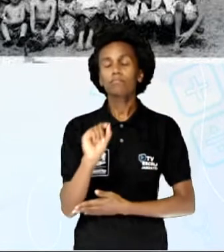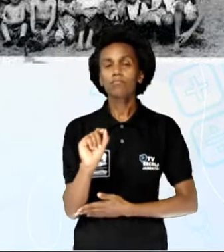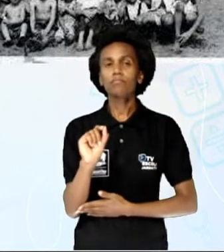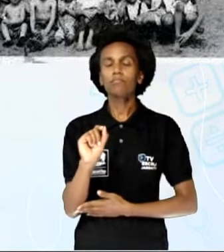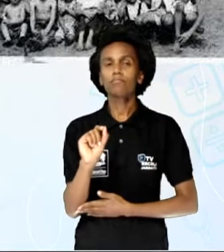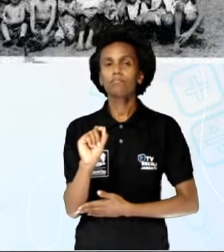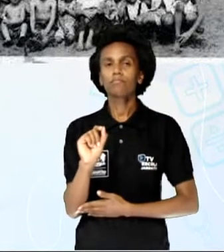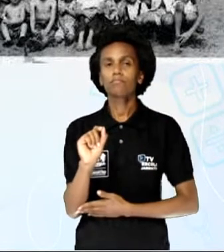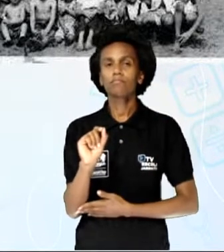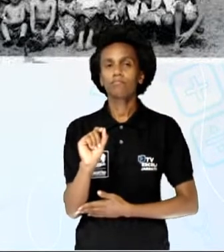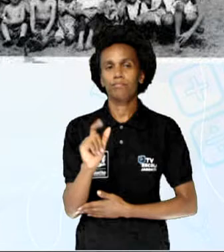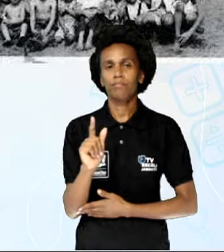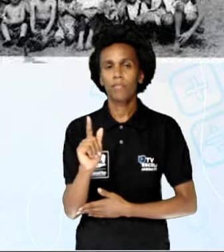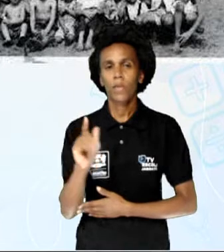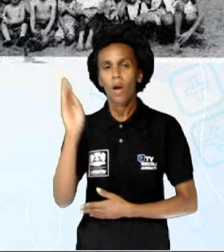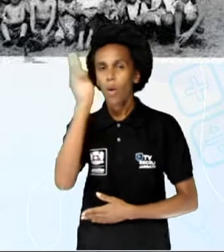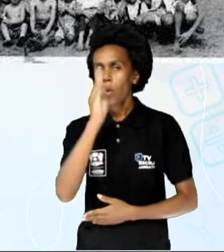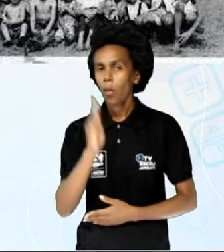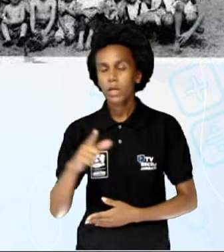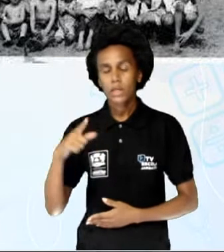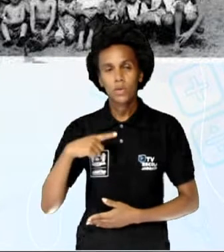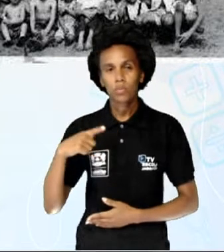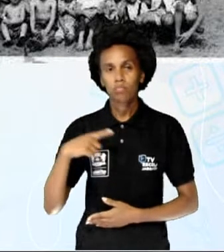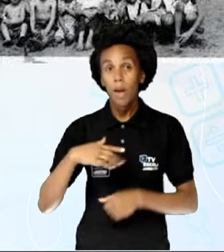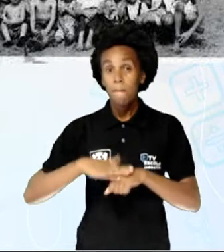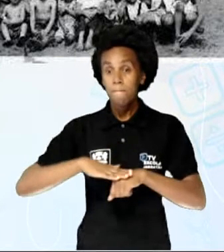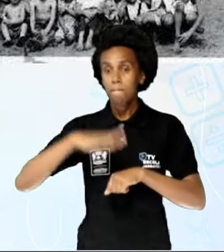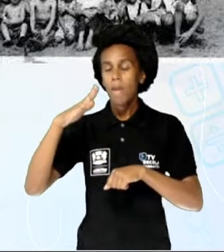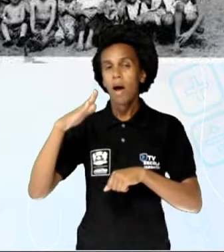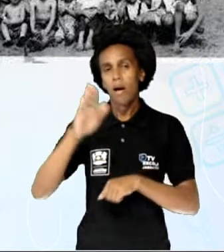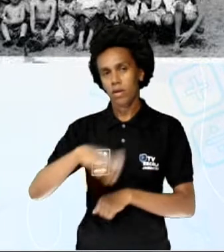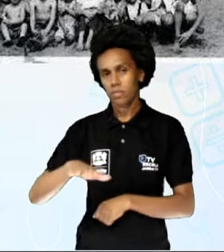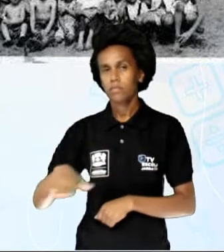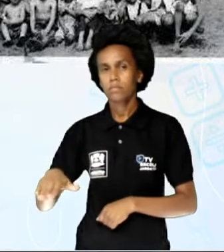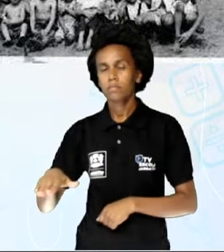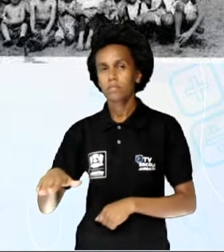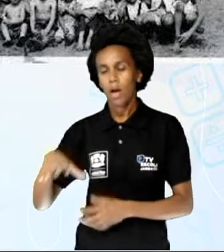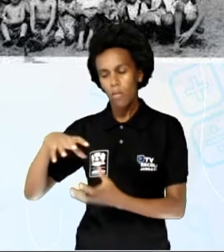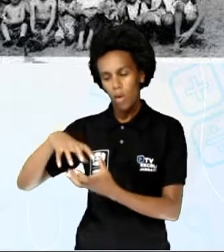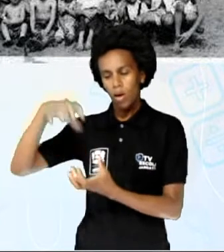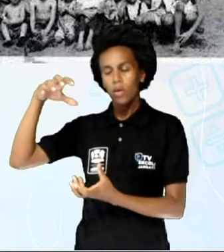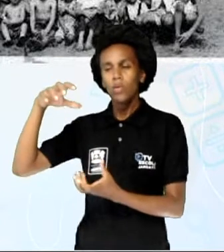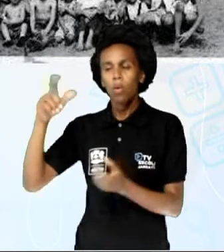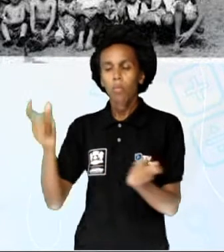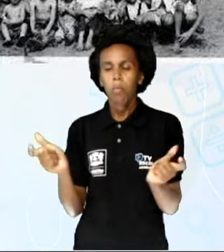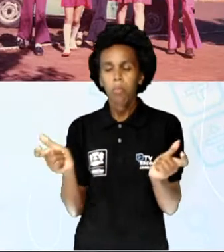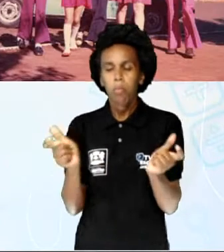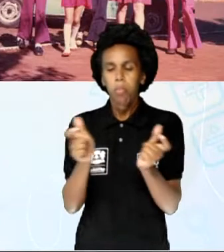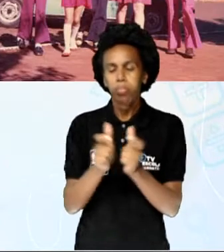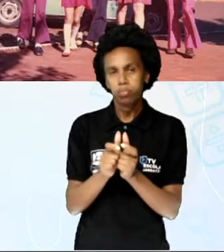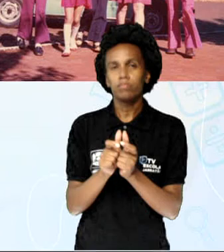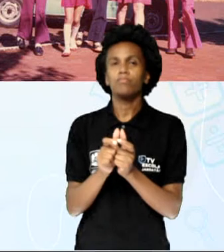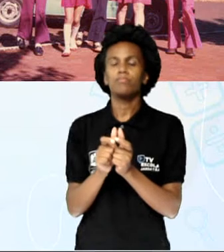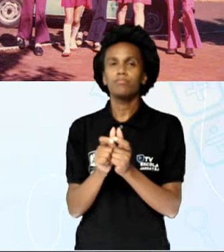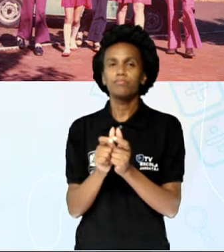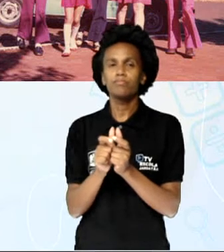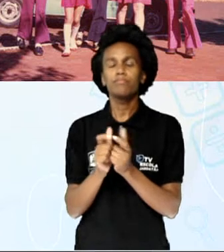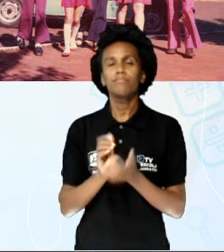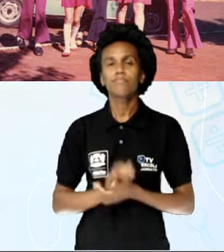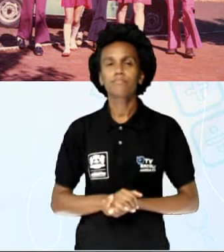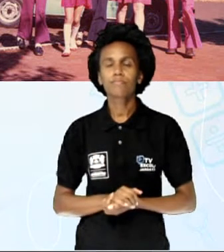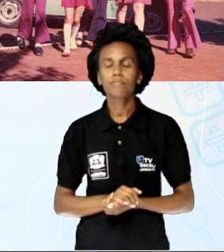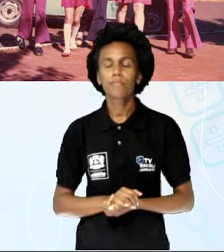uma base larga e muitas crianças e tinha poucos idosos, porque a expectativa de vida era relativamente